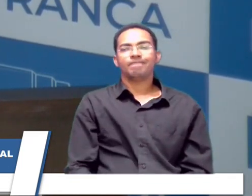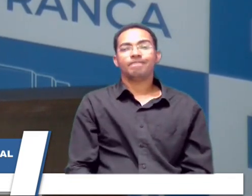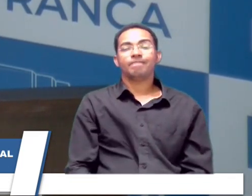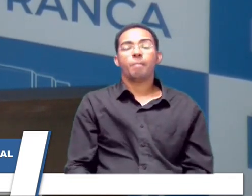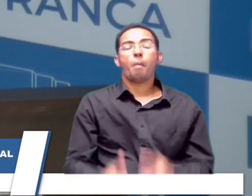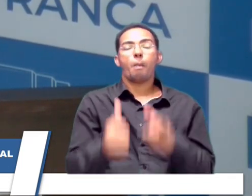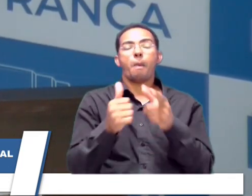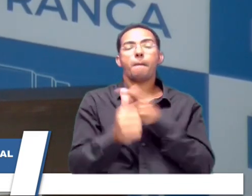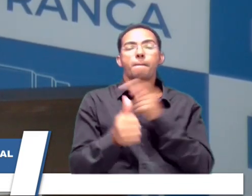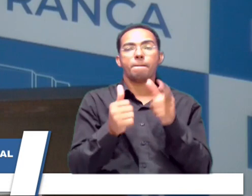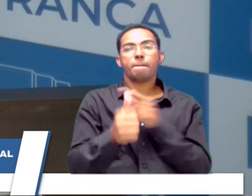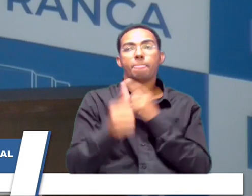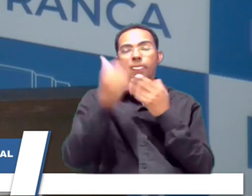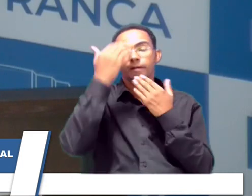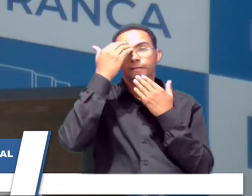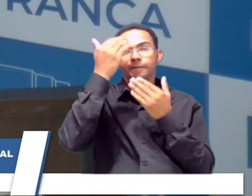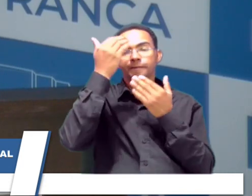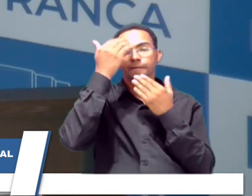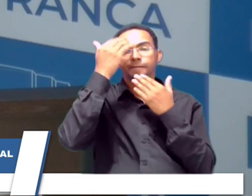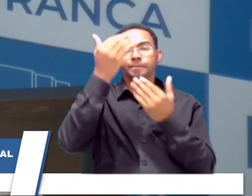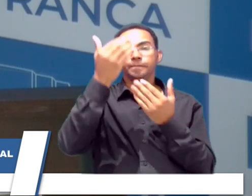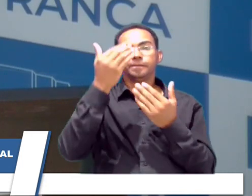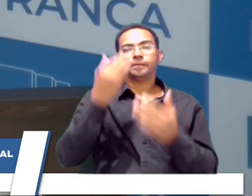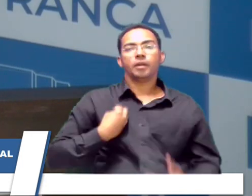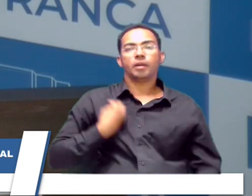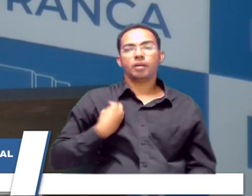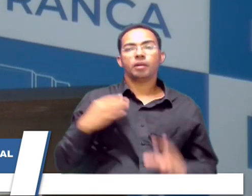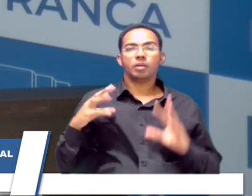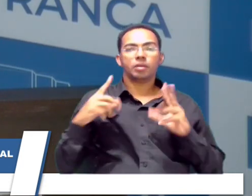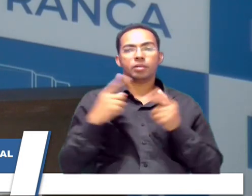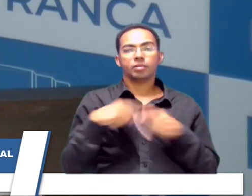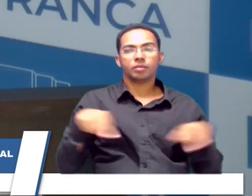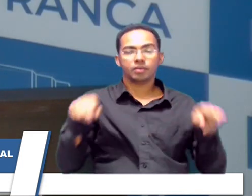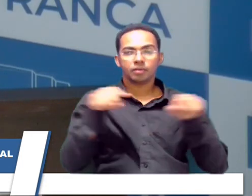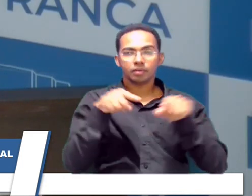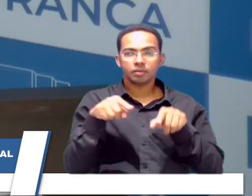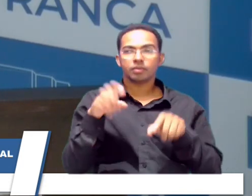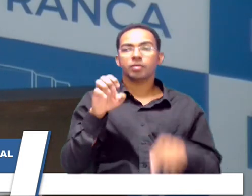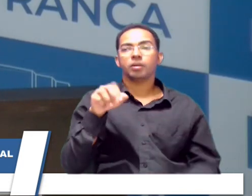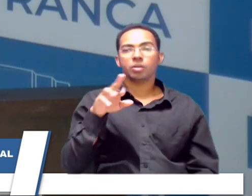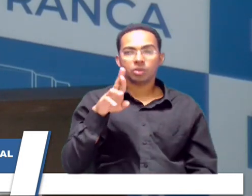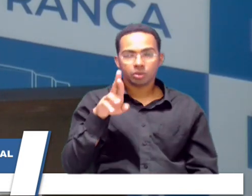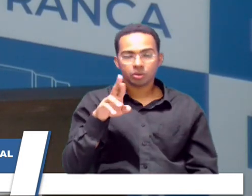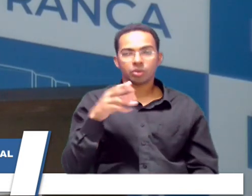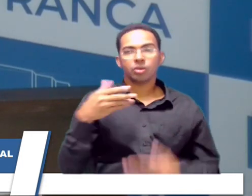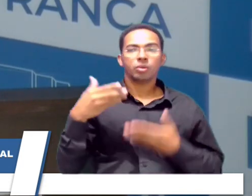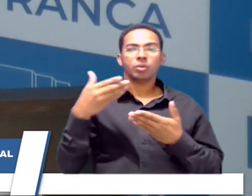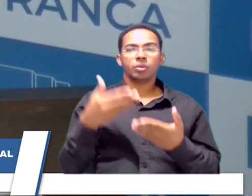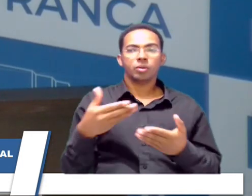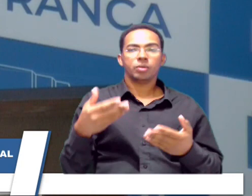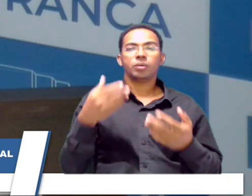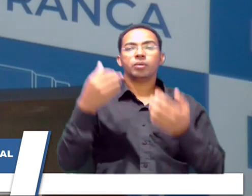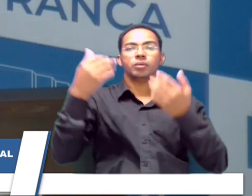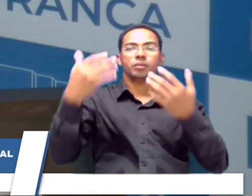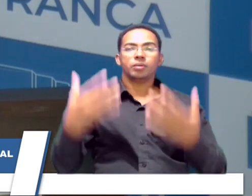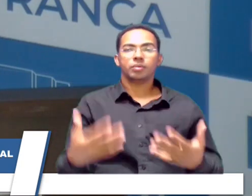Primeiramente, agradecer a presença de todo mundo, agradecer o Enor, agradecer o convite para estar falando. Vou tentar ser breve, para